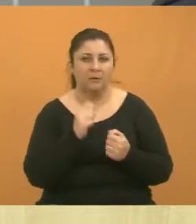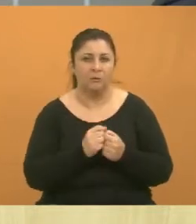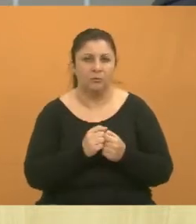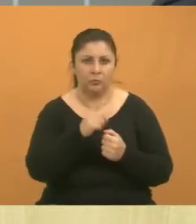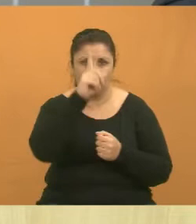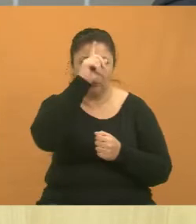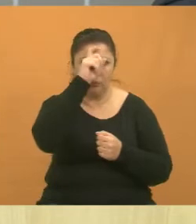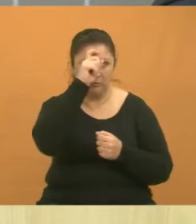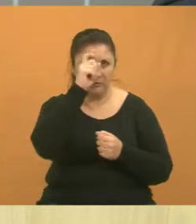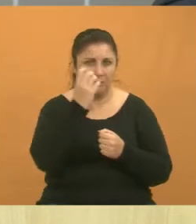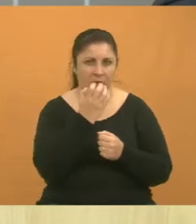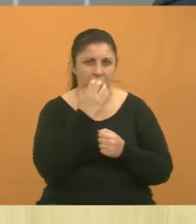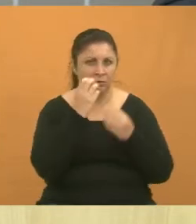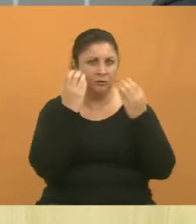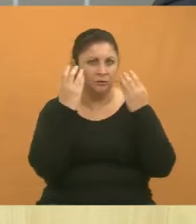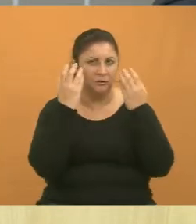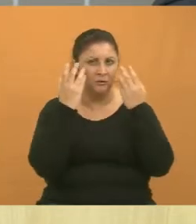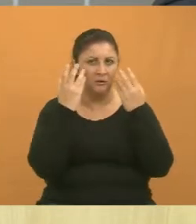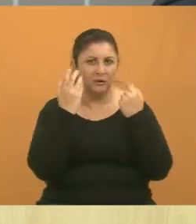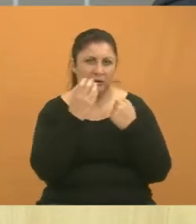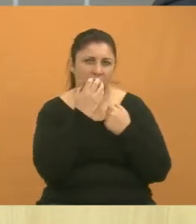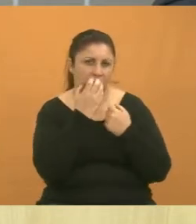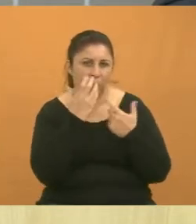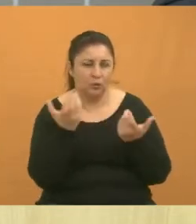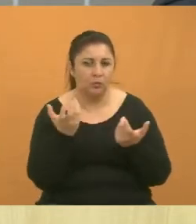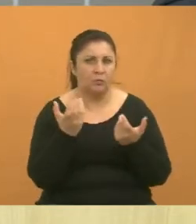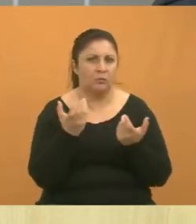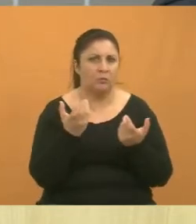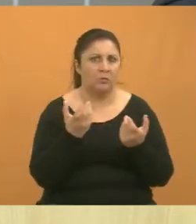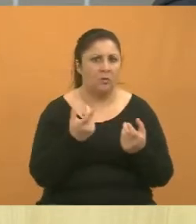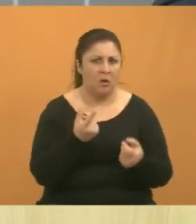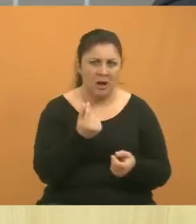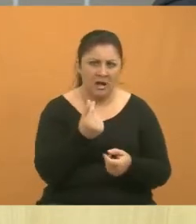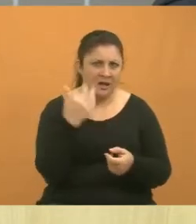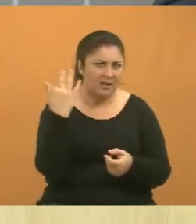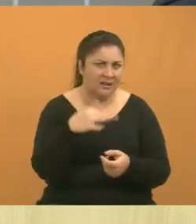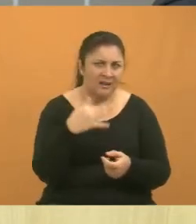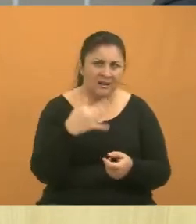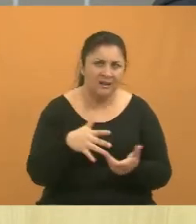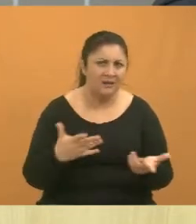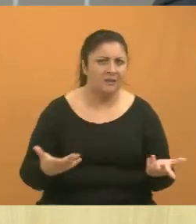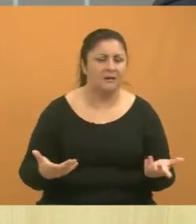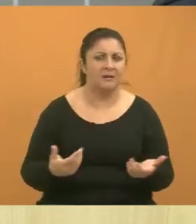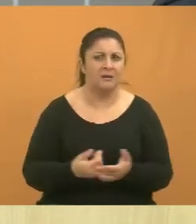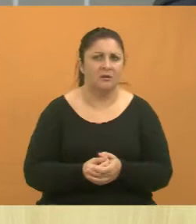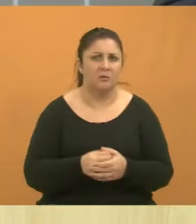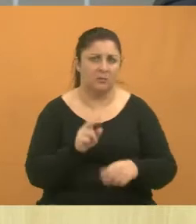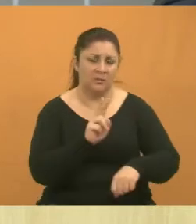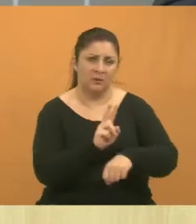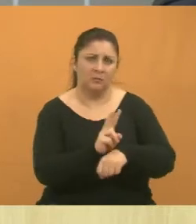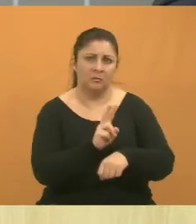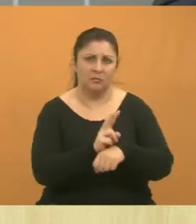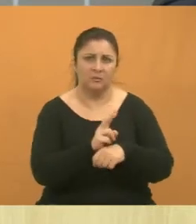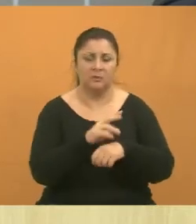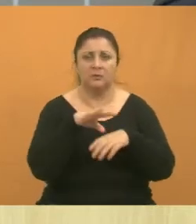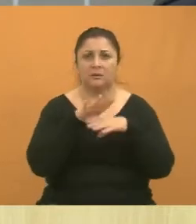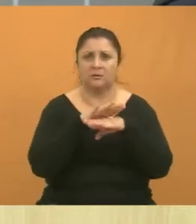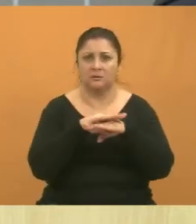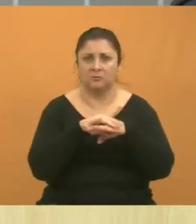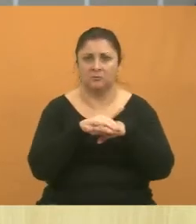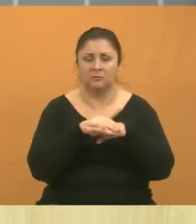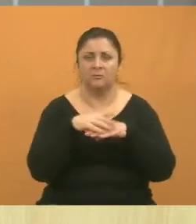veterinárias têm cobrado um valor absurdo para tratar das doenças dos animais.